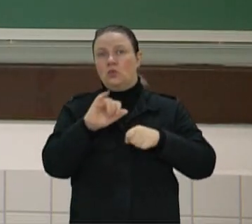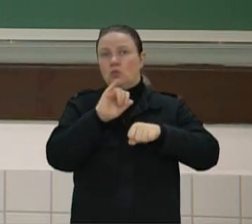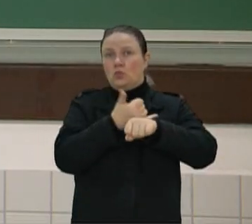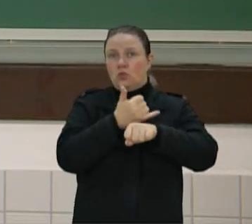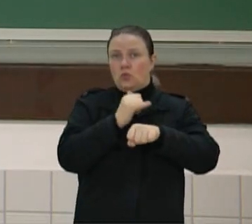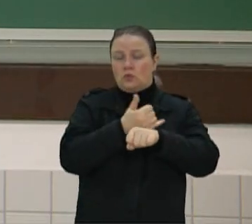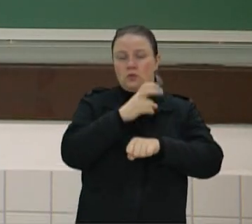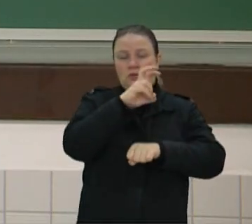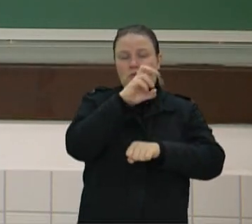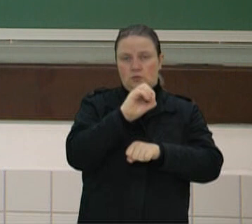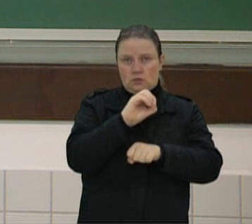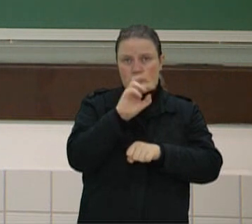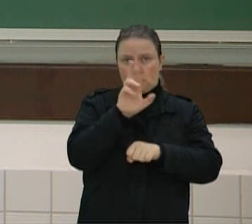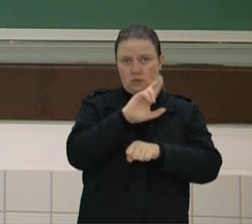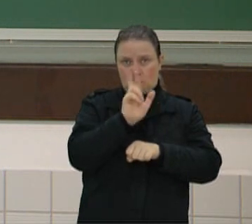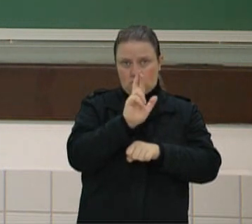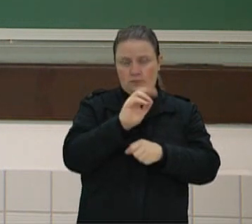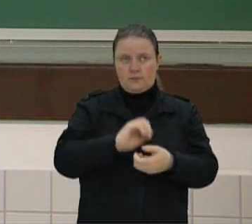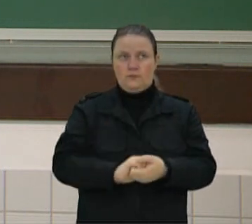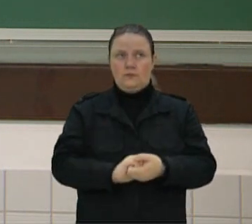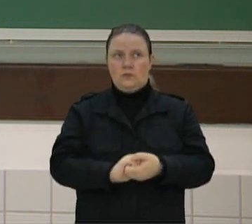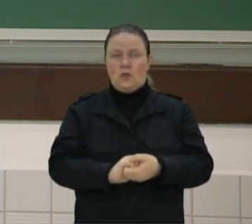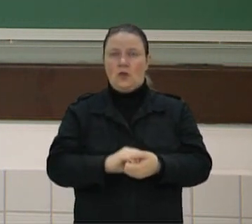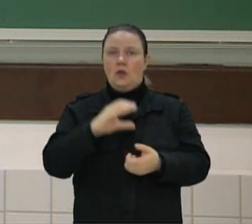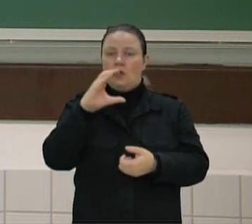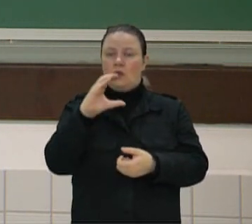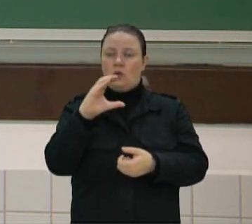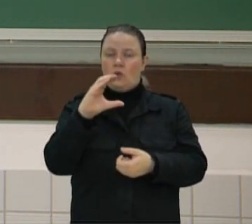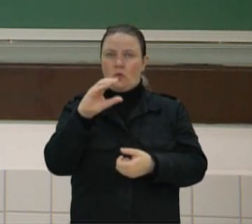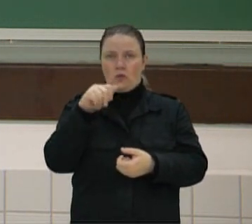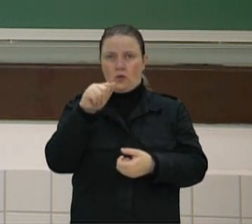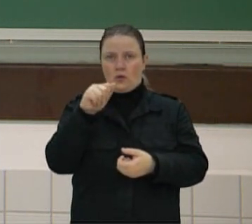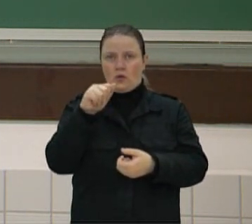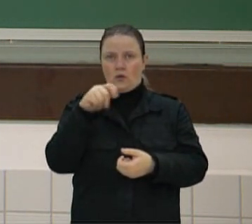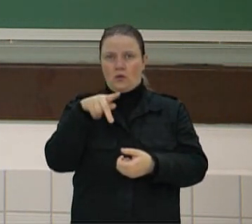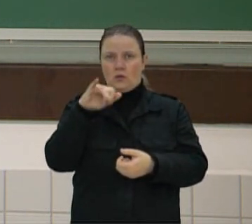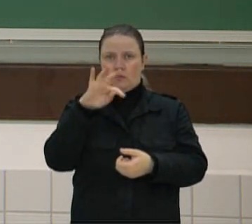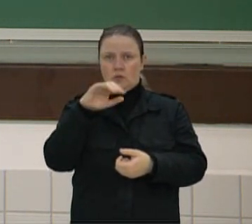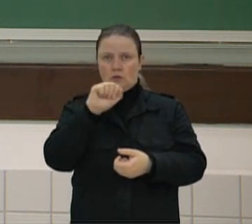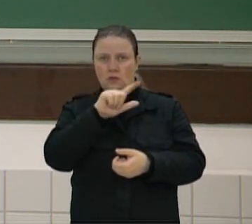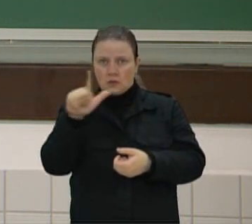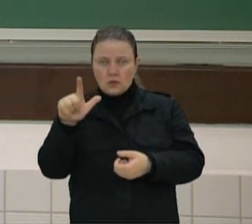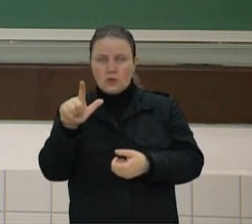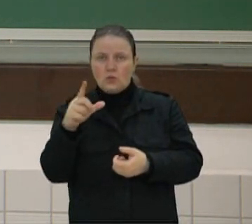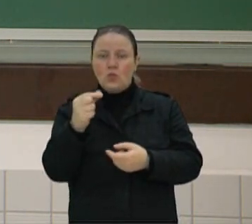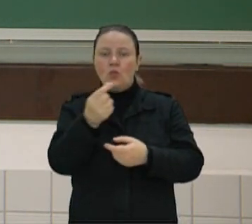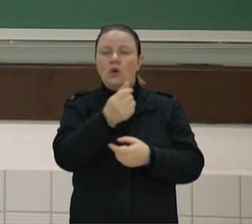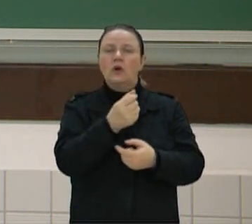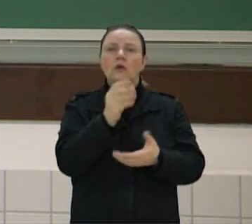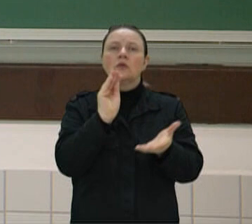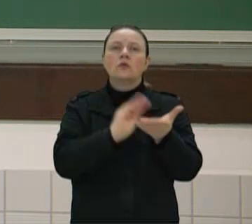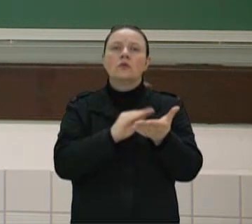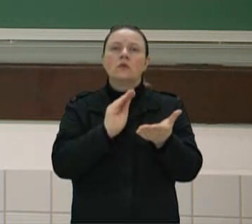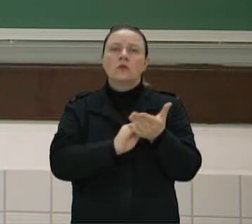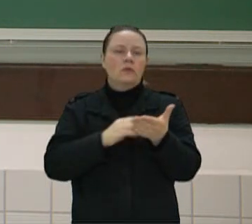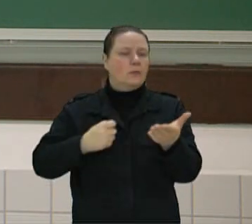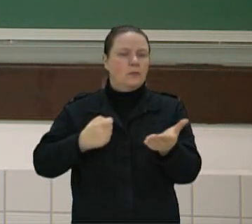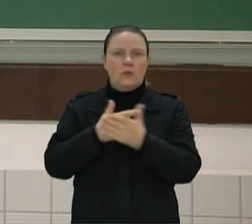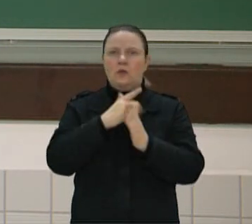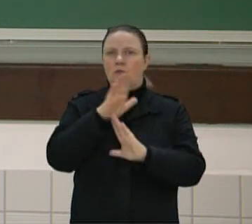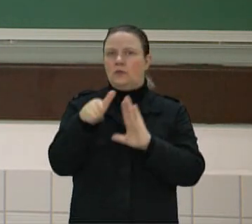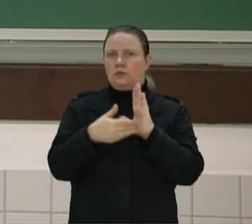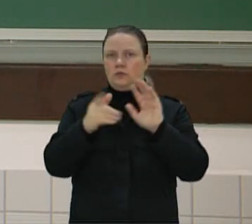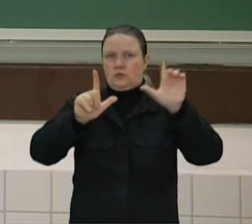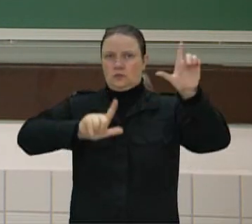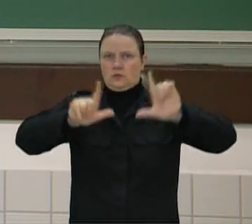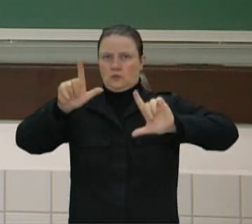de 50 reais. Porque o capital é o dinheiro que você deu de entrada. Desculpa, o capital é o quanto falta para você liquidar o seu